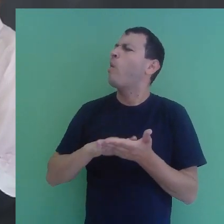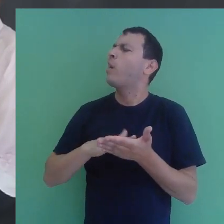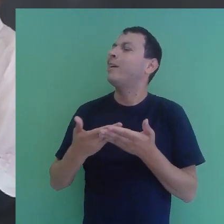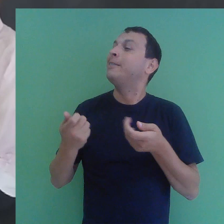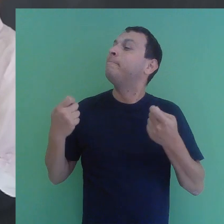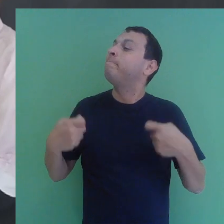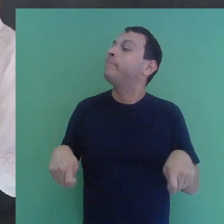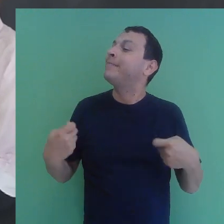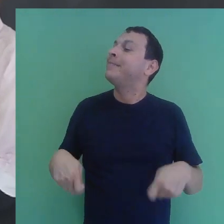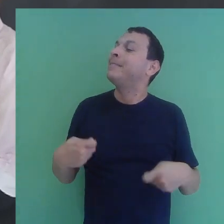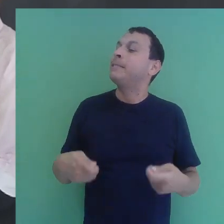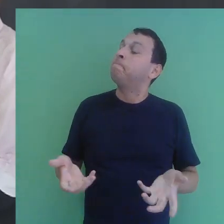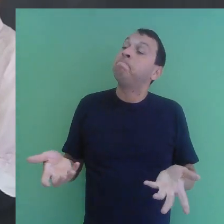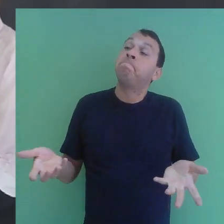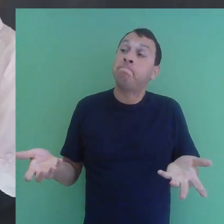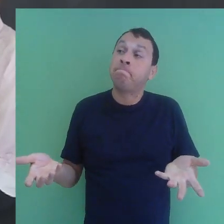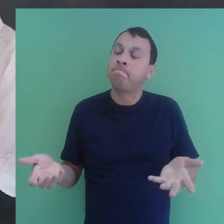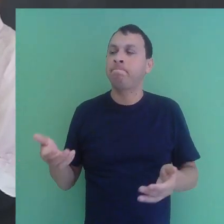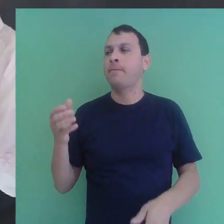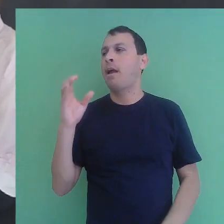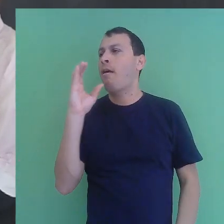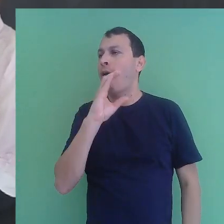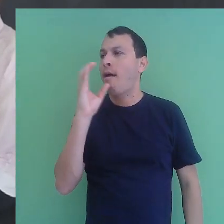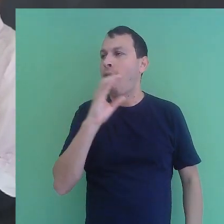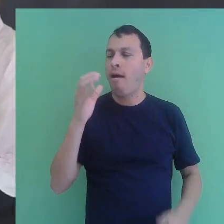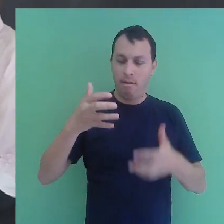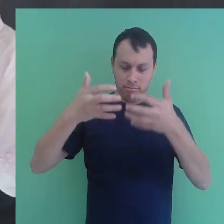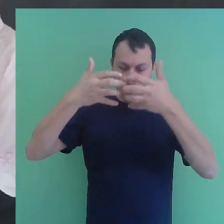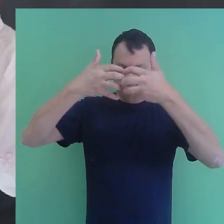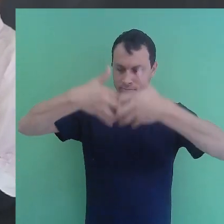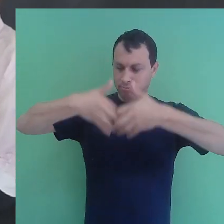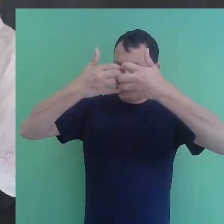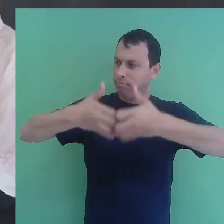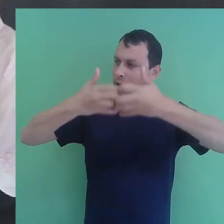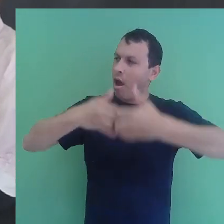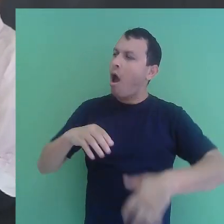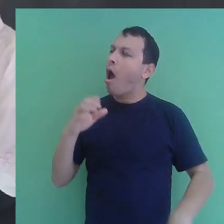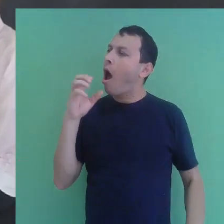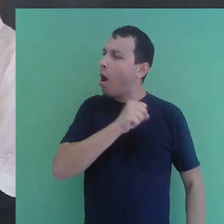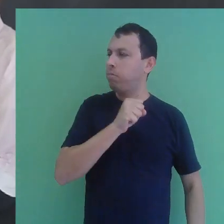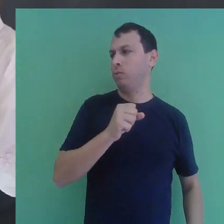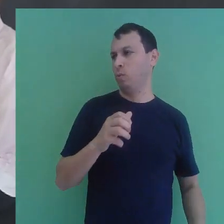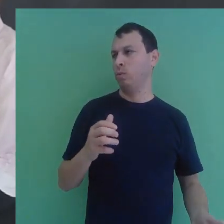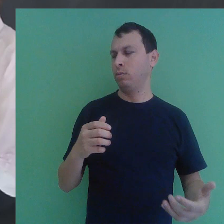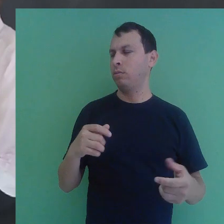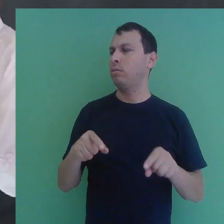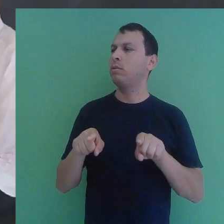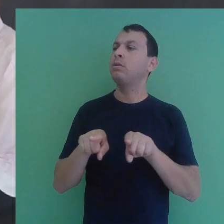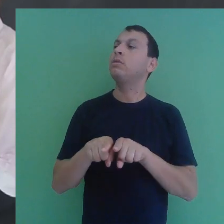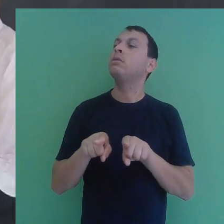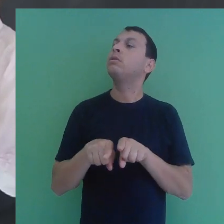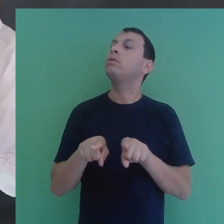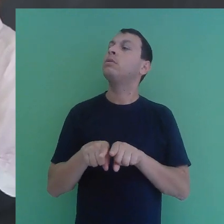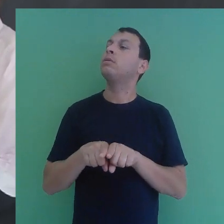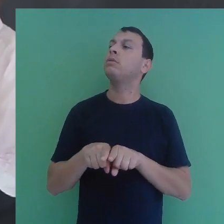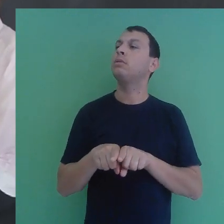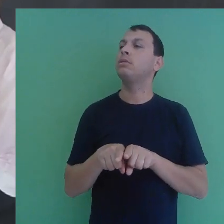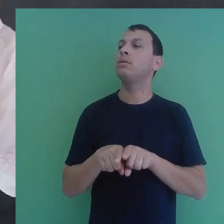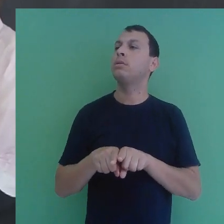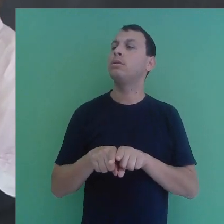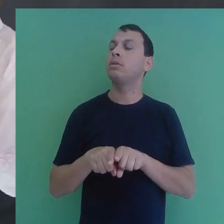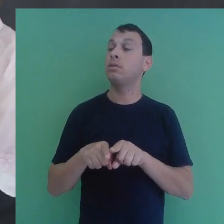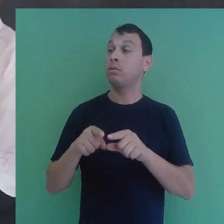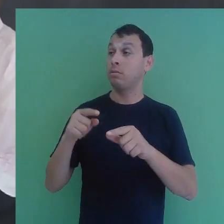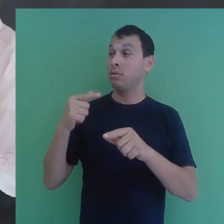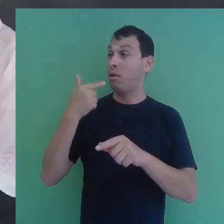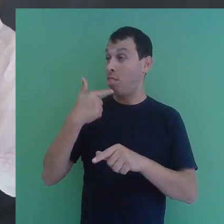precisa de agilidade, ele precisa também ter um raciocínio rápido, ele precisa ser hábil